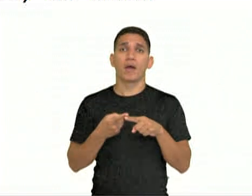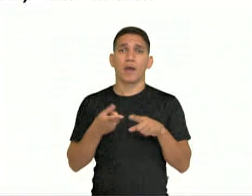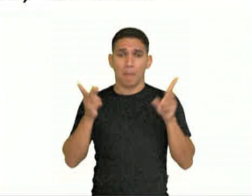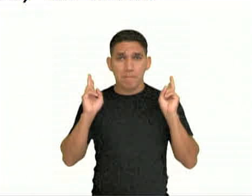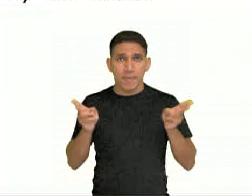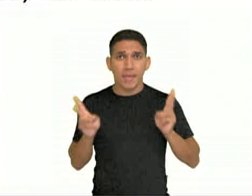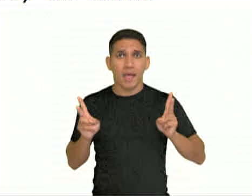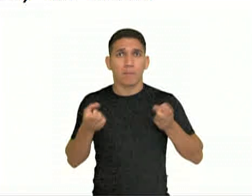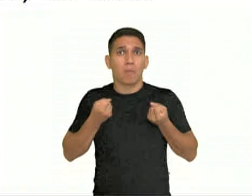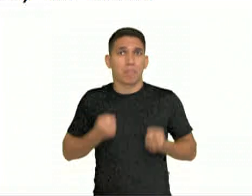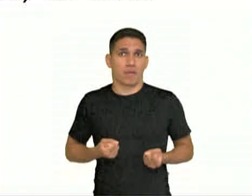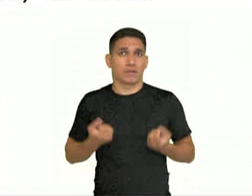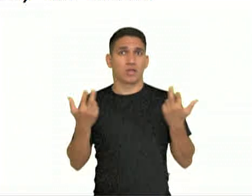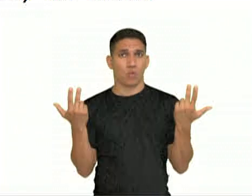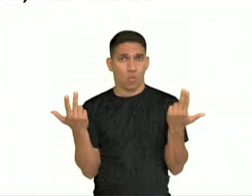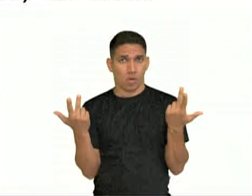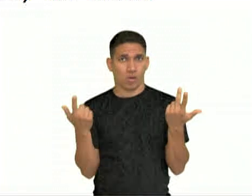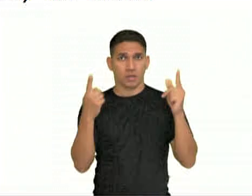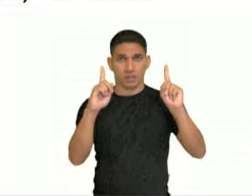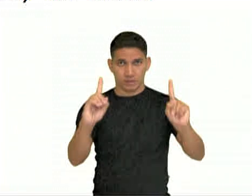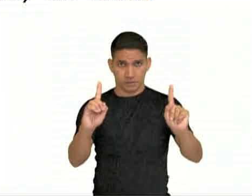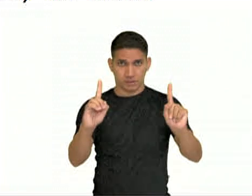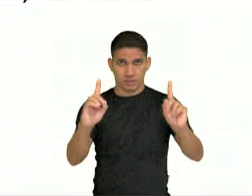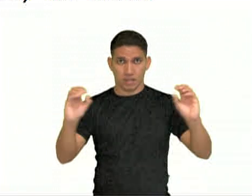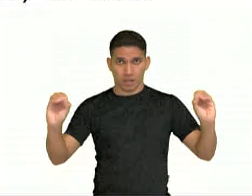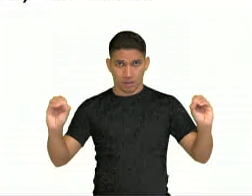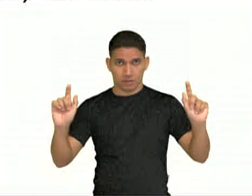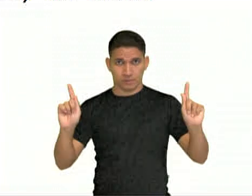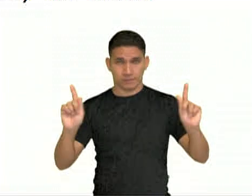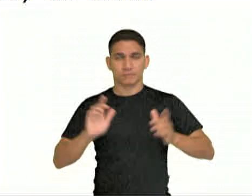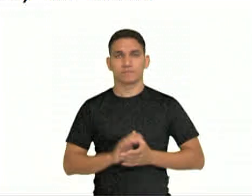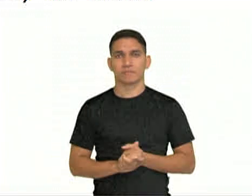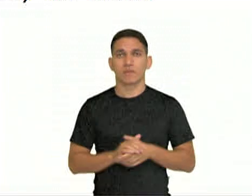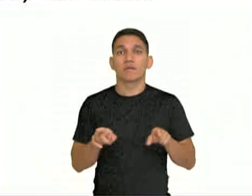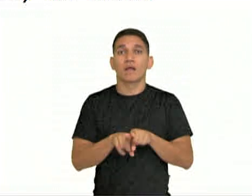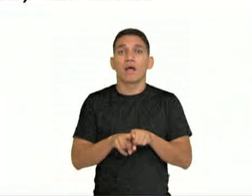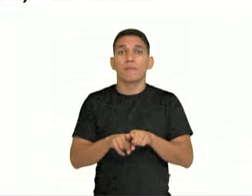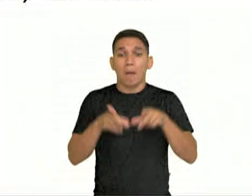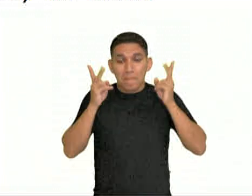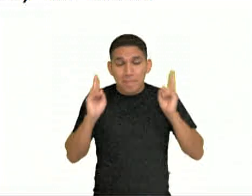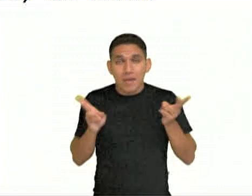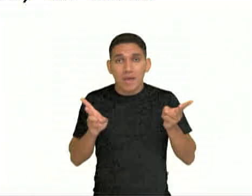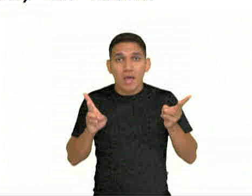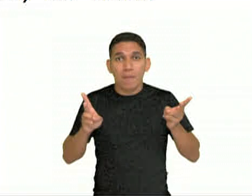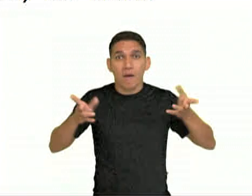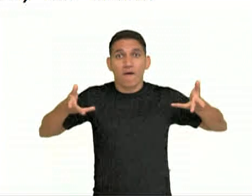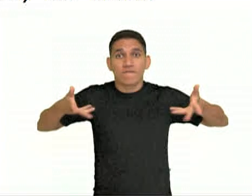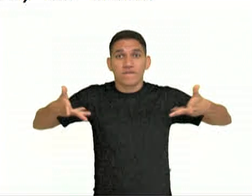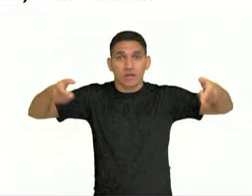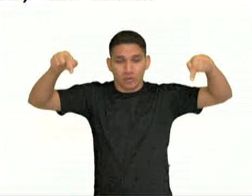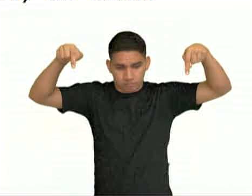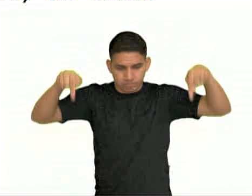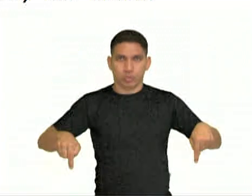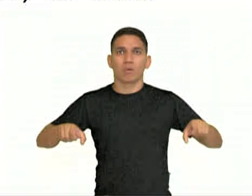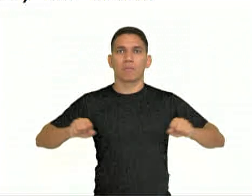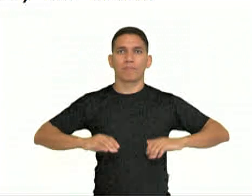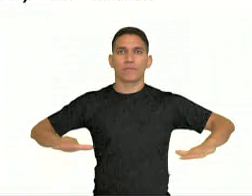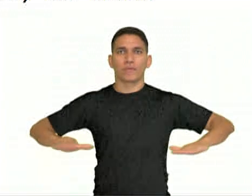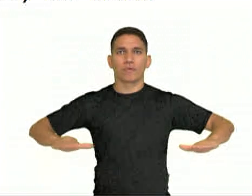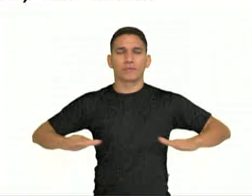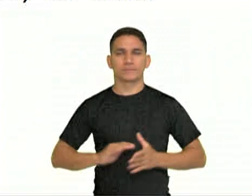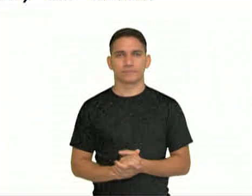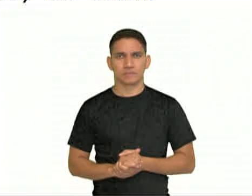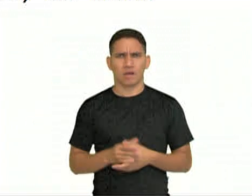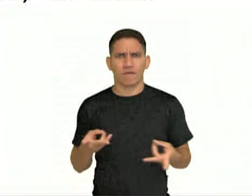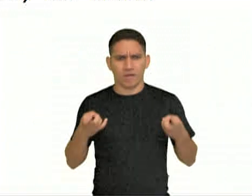massa, certo? Ou seja, tem a mesma quantidade de gramas envolvida e elas vão atingir a mesma velocidade do solo. Quando eu falo que vai atingir a mesma